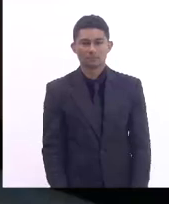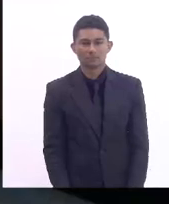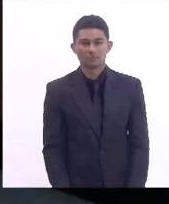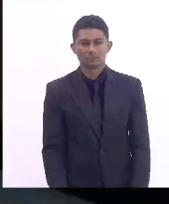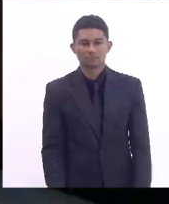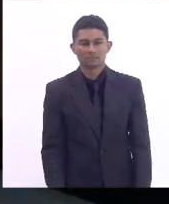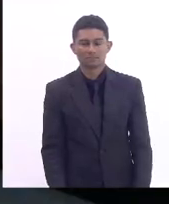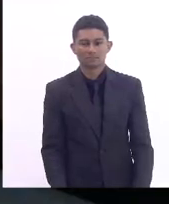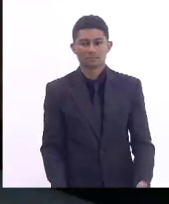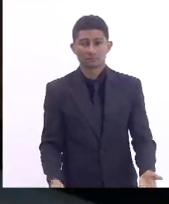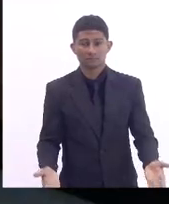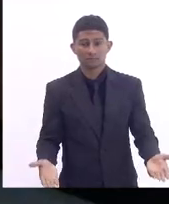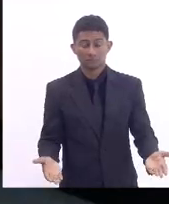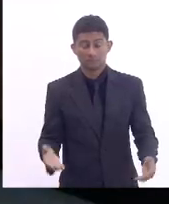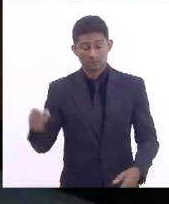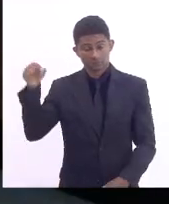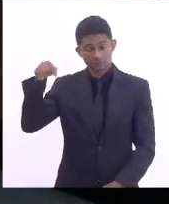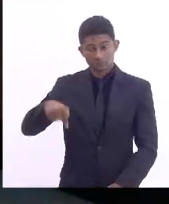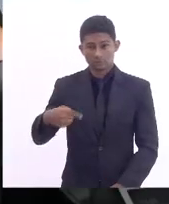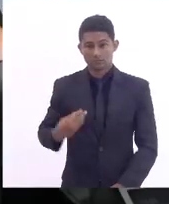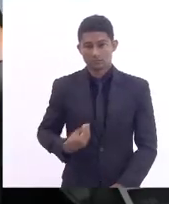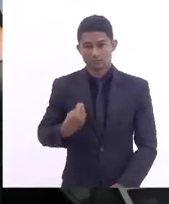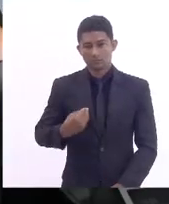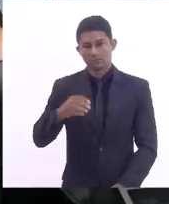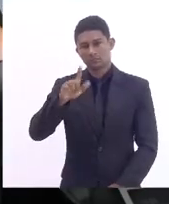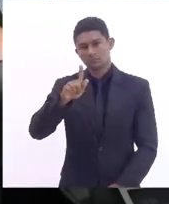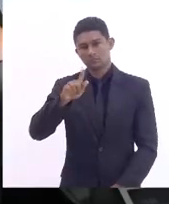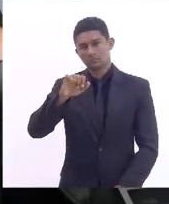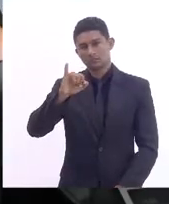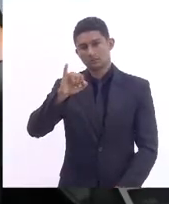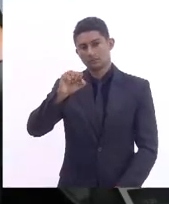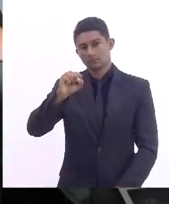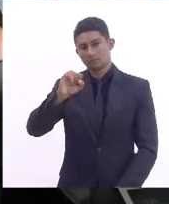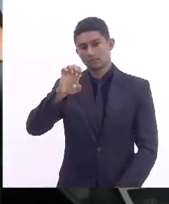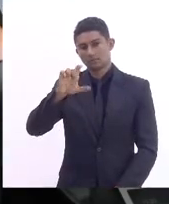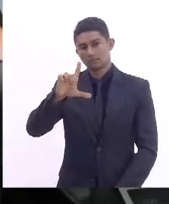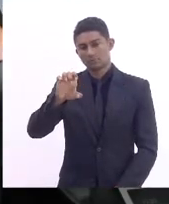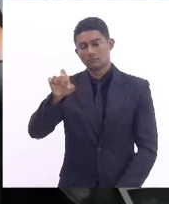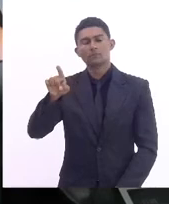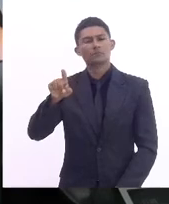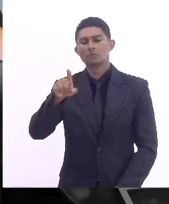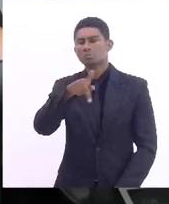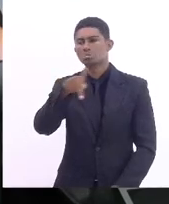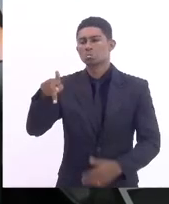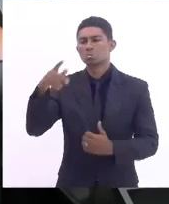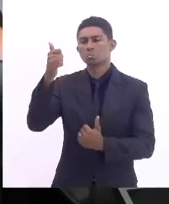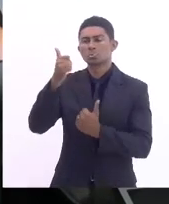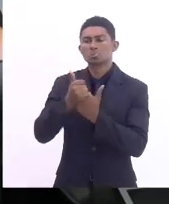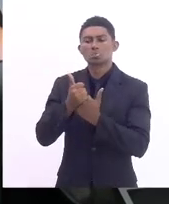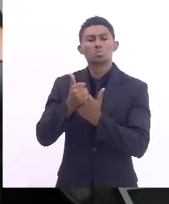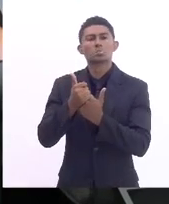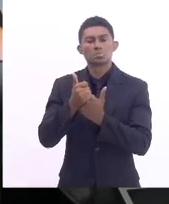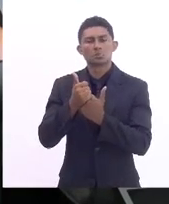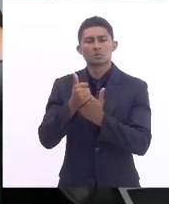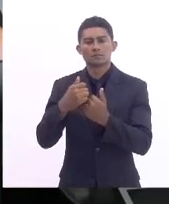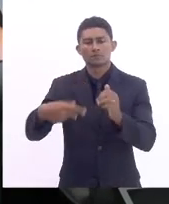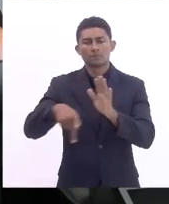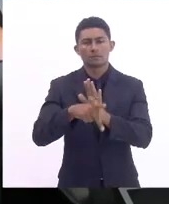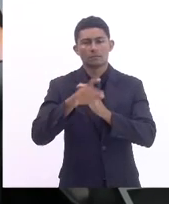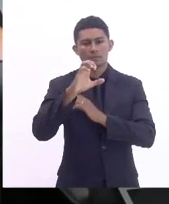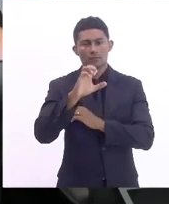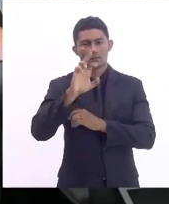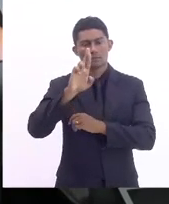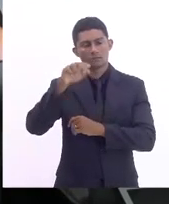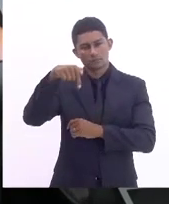Olá gostaríamos de registrar a presença de Gisele Carvalho de Lima vice-presidente de registro do crp